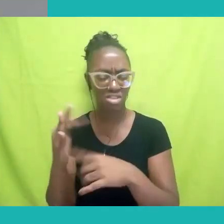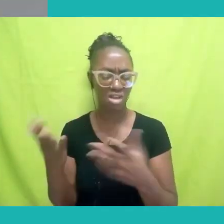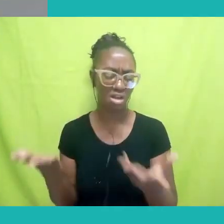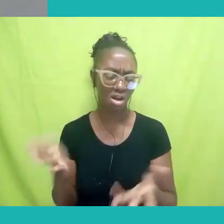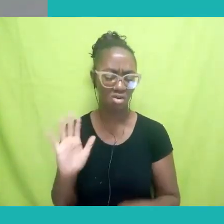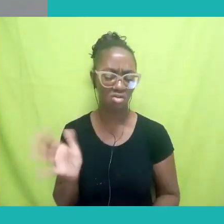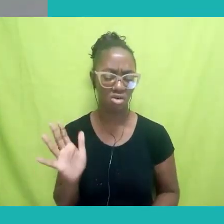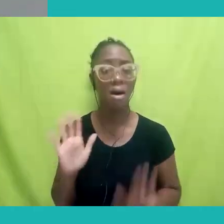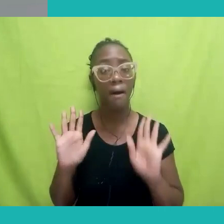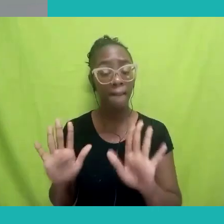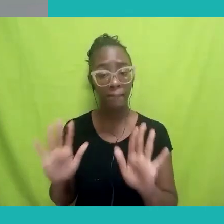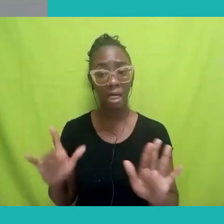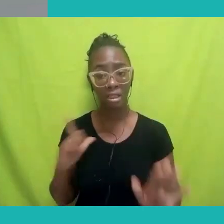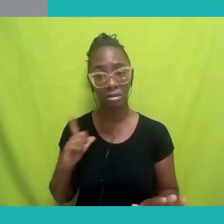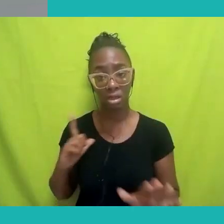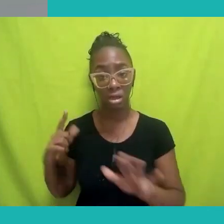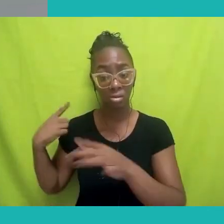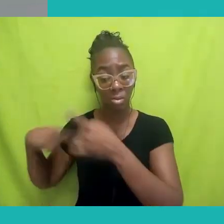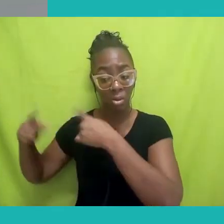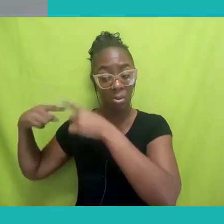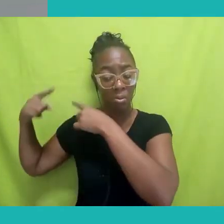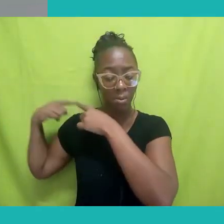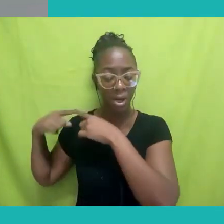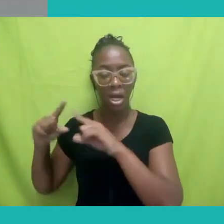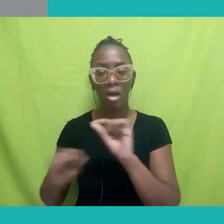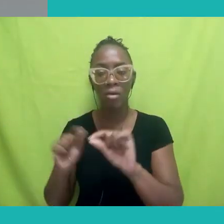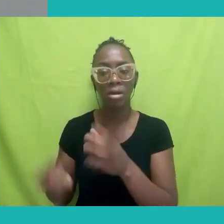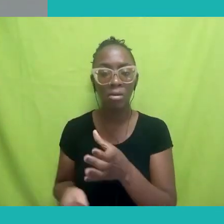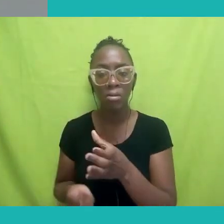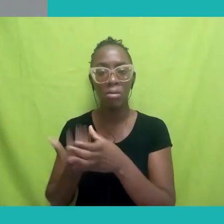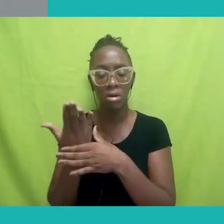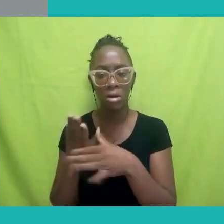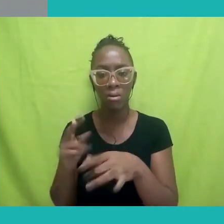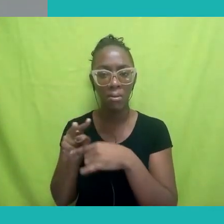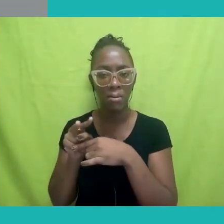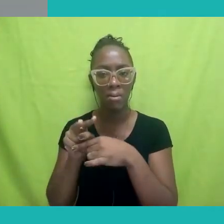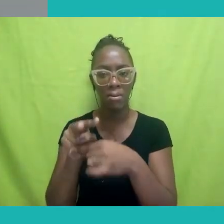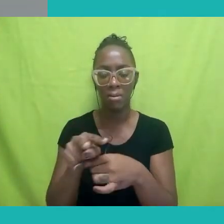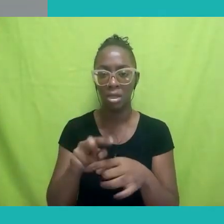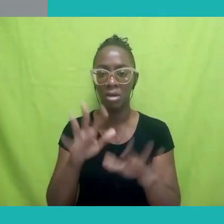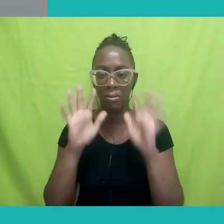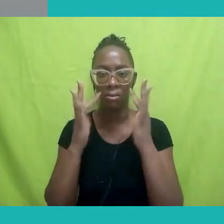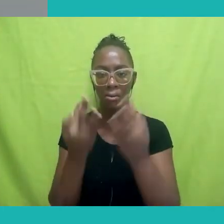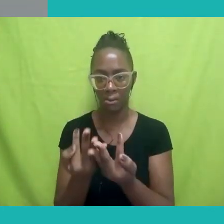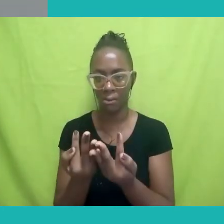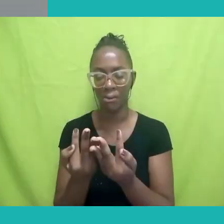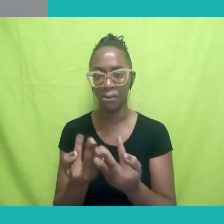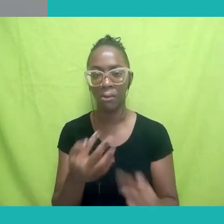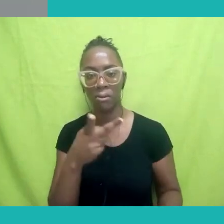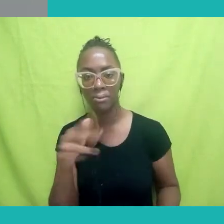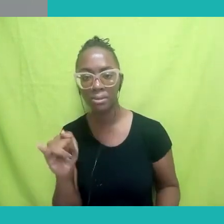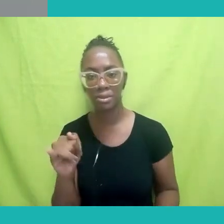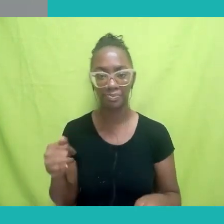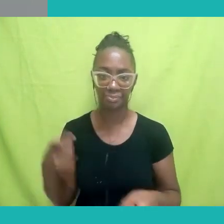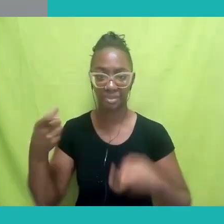tem um histórico, né? Que ela surge para proteger a família, né? Então, aqueles pais que vão para a guerra, né?